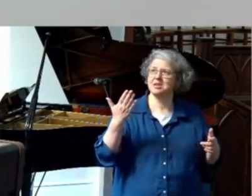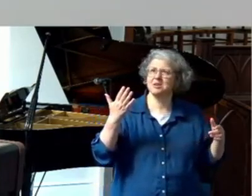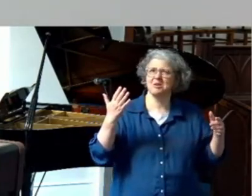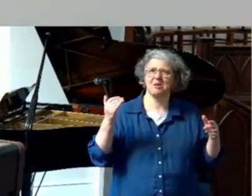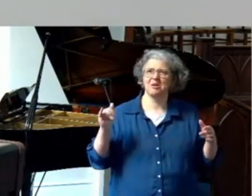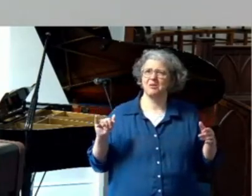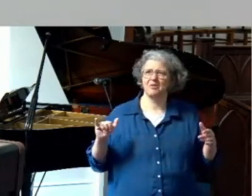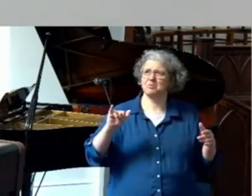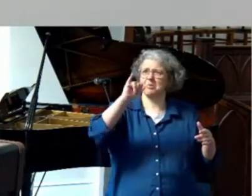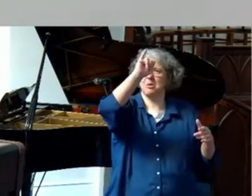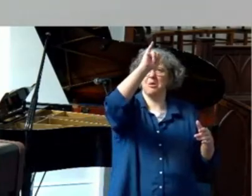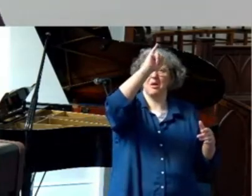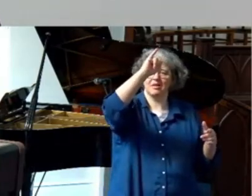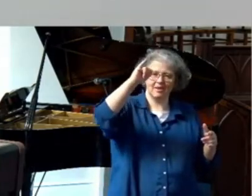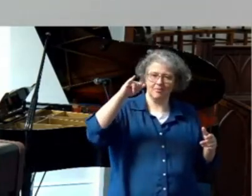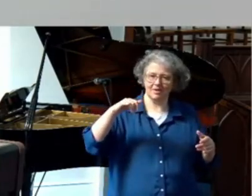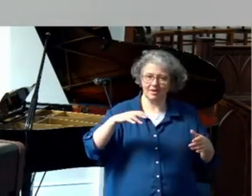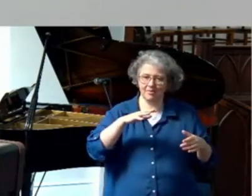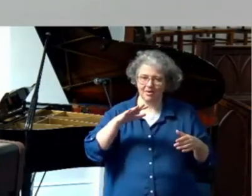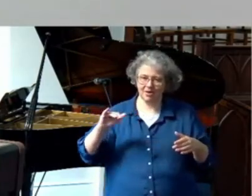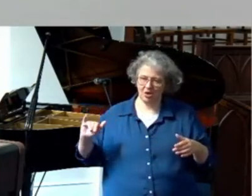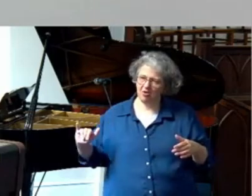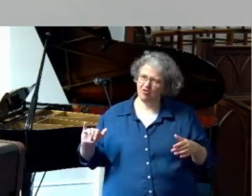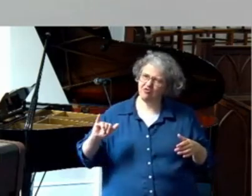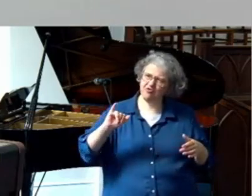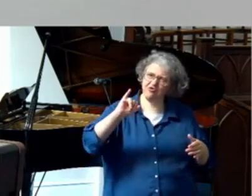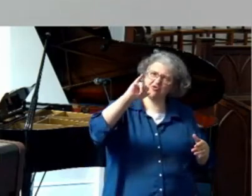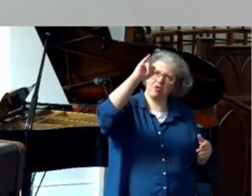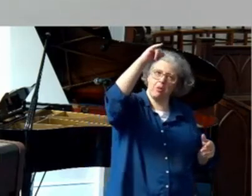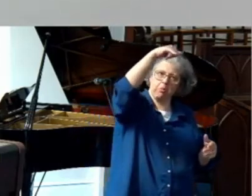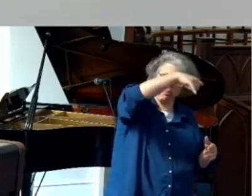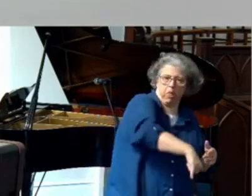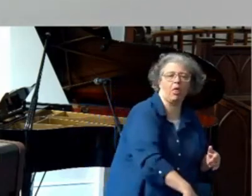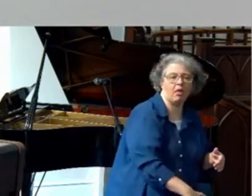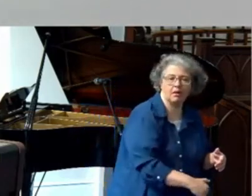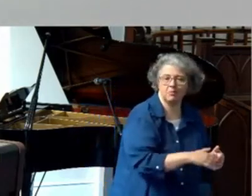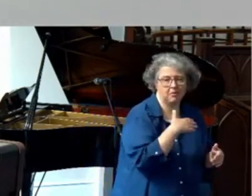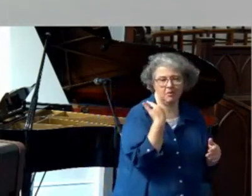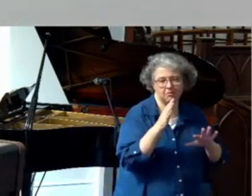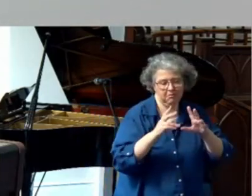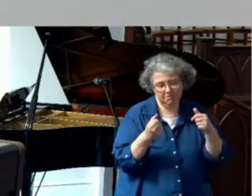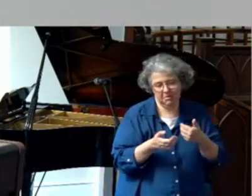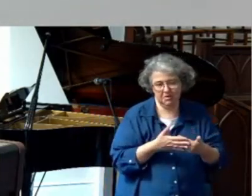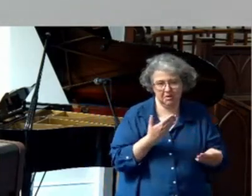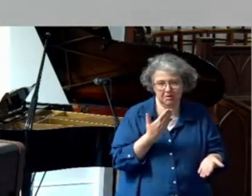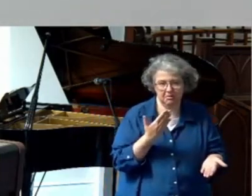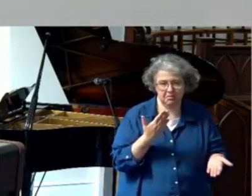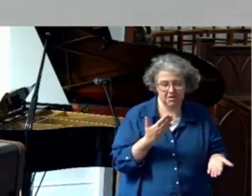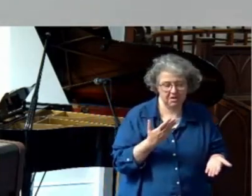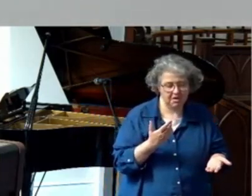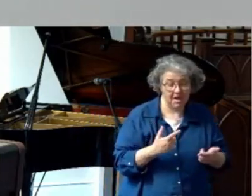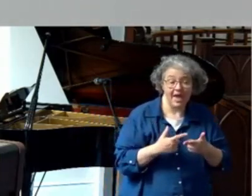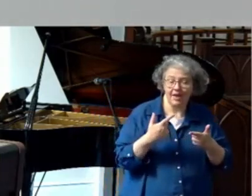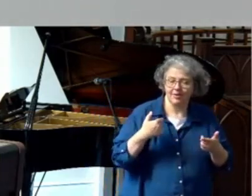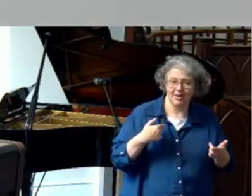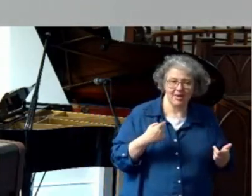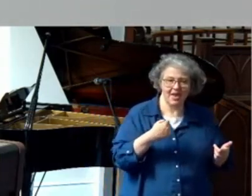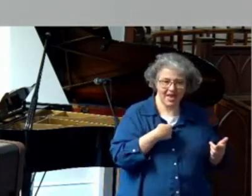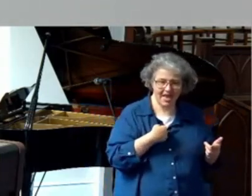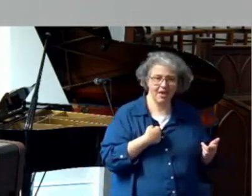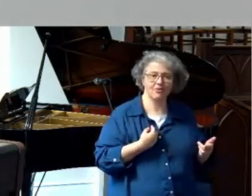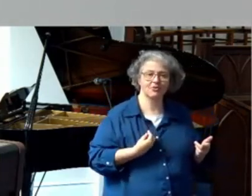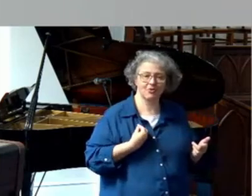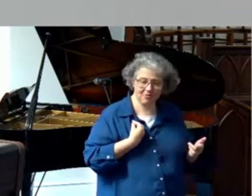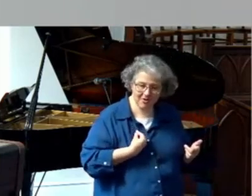significado. Quando Tiago vê que os primeiros cristãos estão tendo problemas nessa